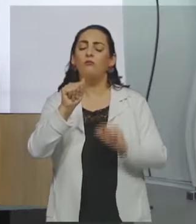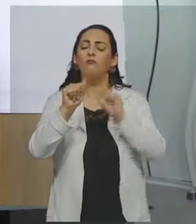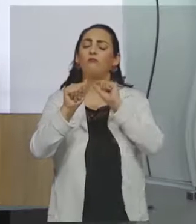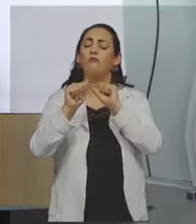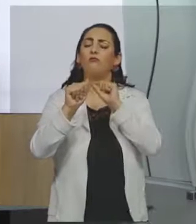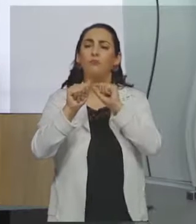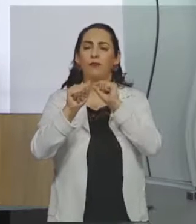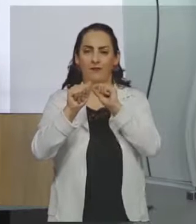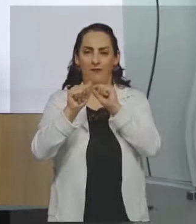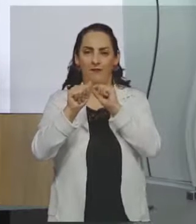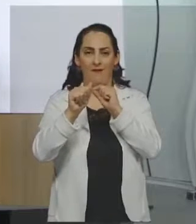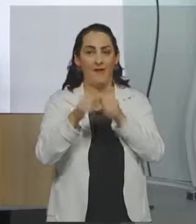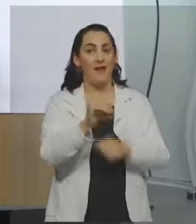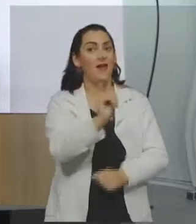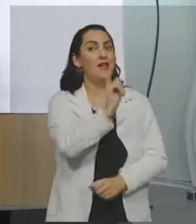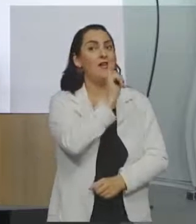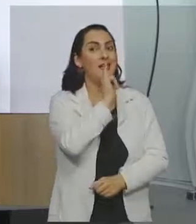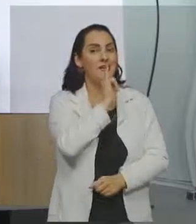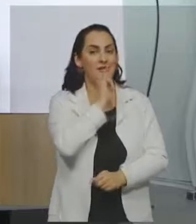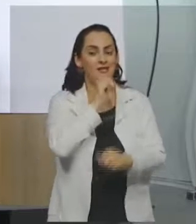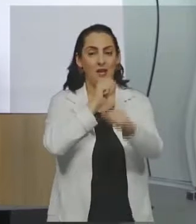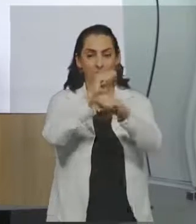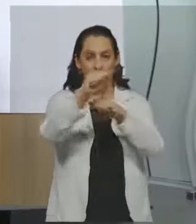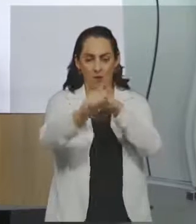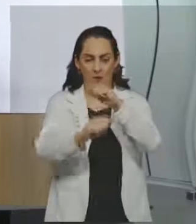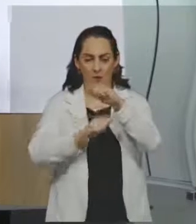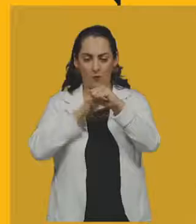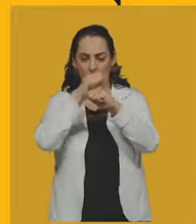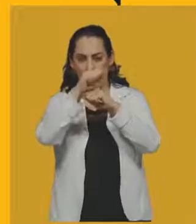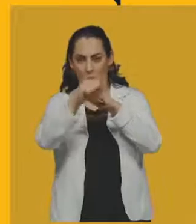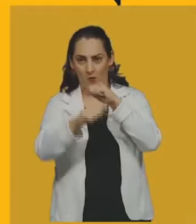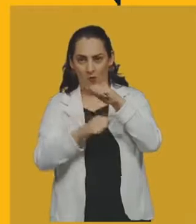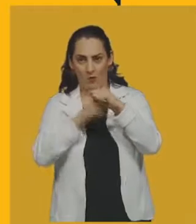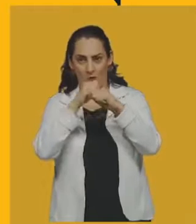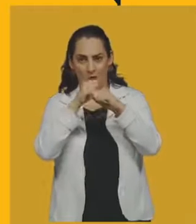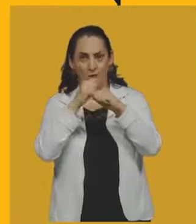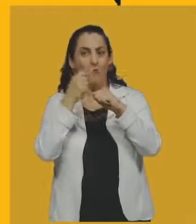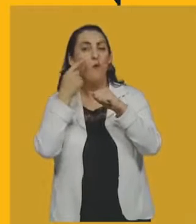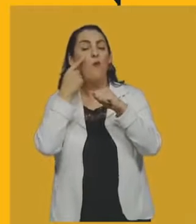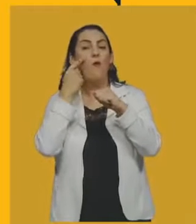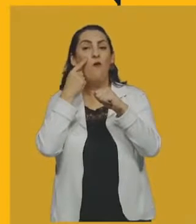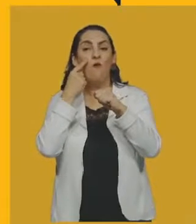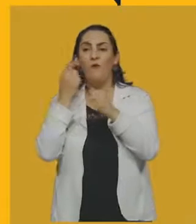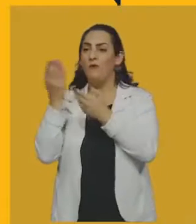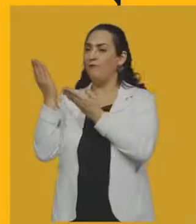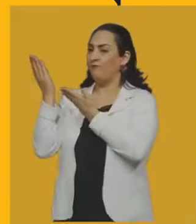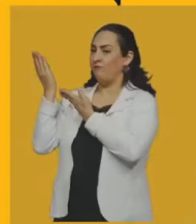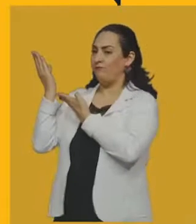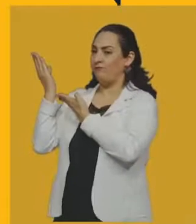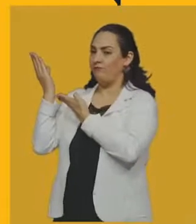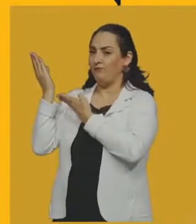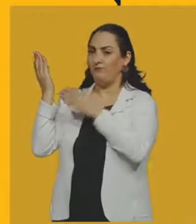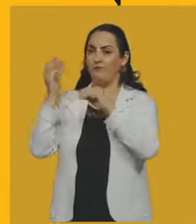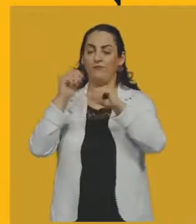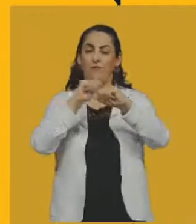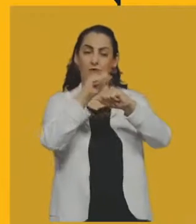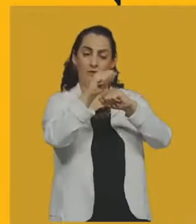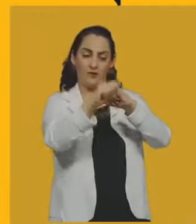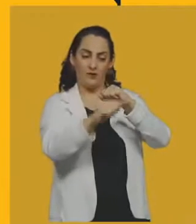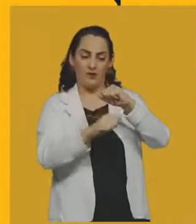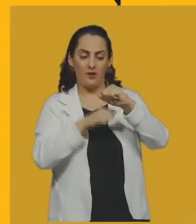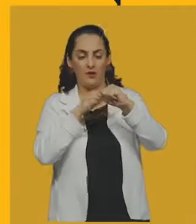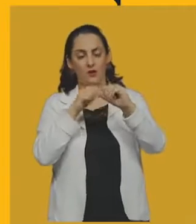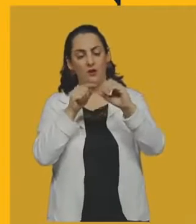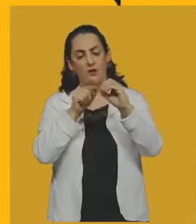alfa, eu vou usar esse exemplo do átomo de hélio. Então, dentro do modelo de Thomson, nós temos, então, a esfera